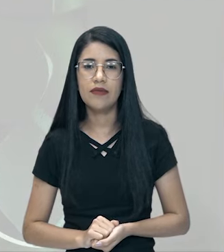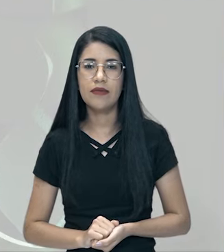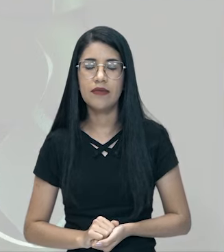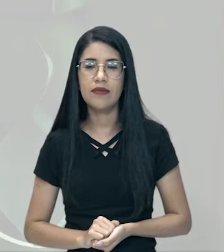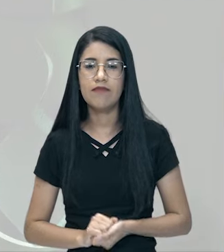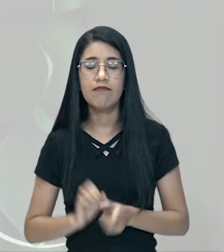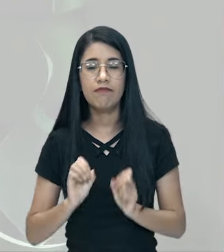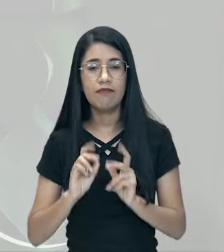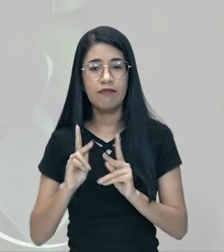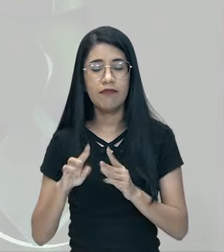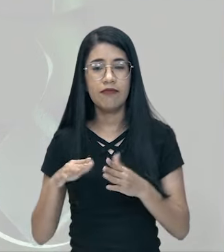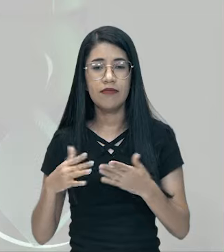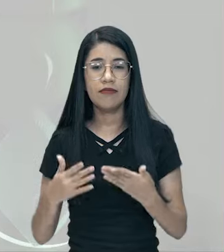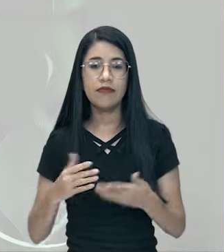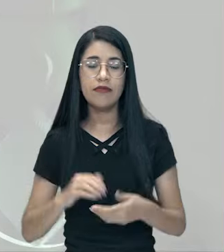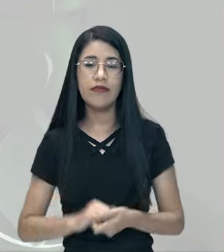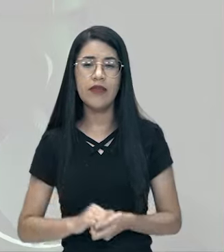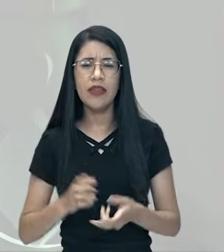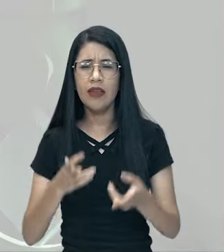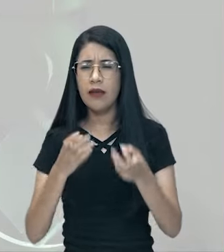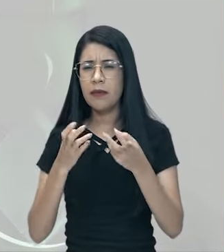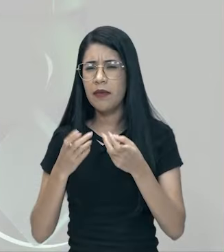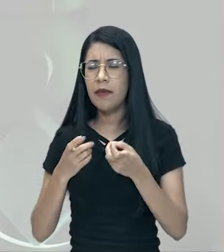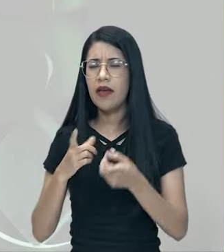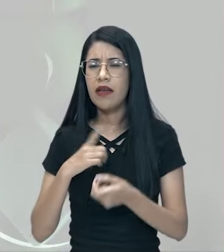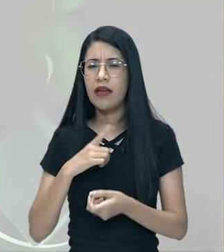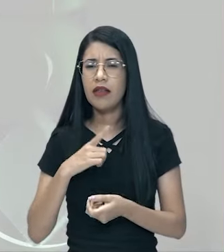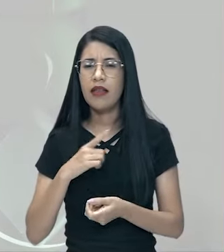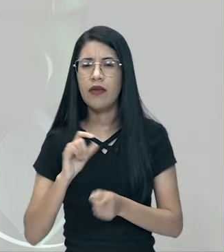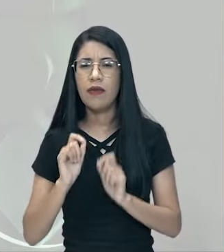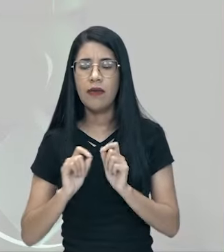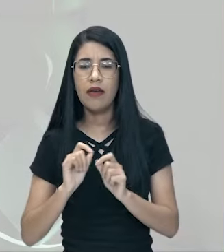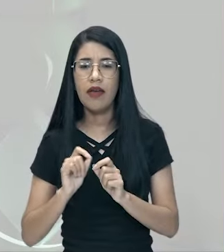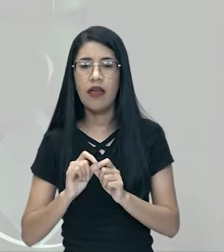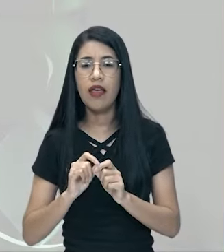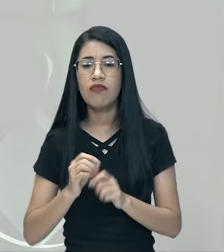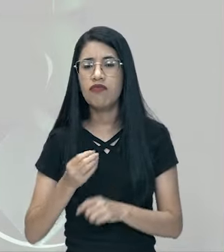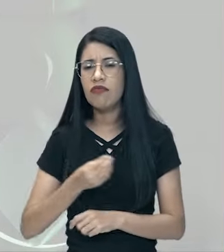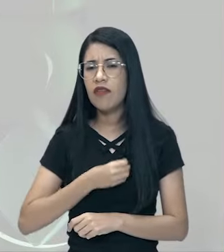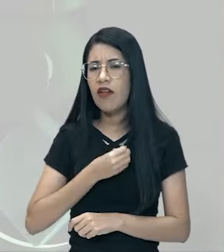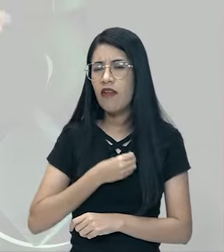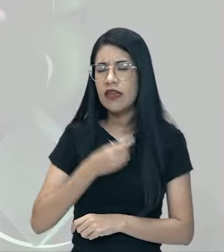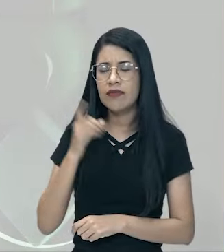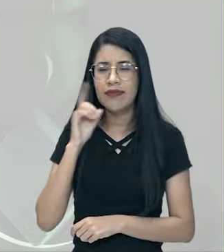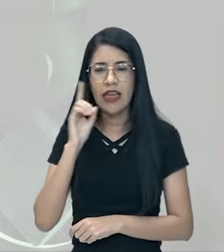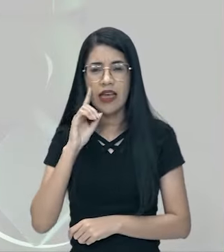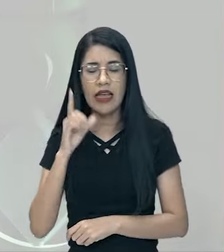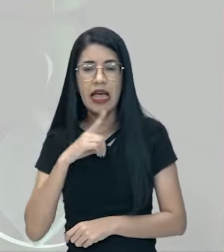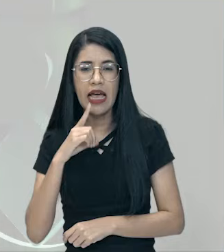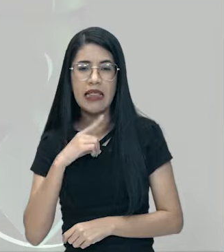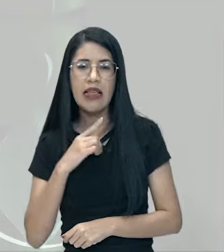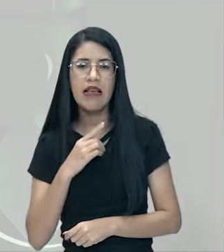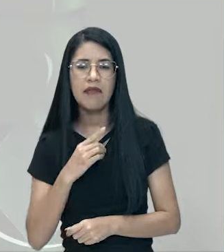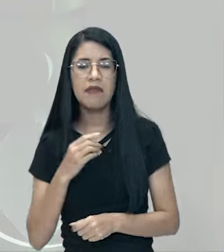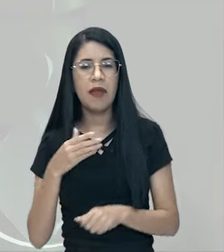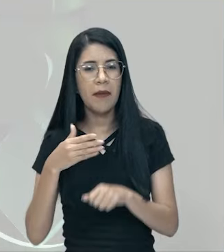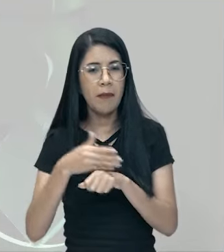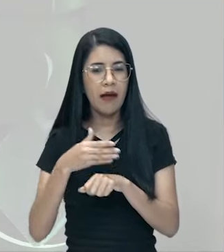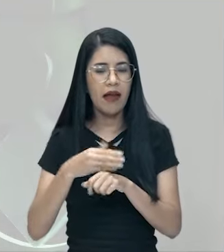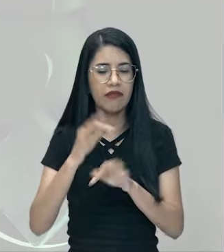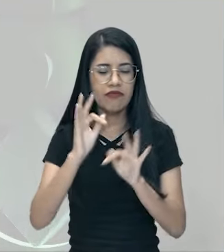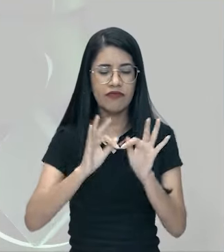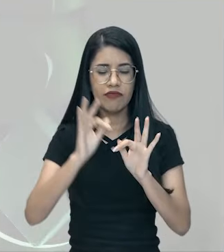Muito bem, pessoal. Perceberam como muitas das vezes no nosso cotidiano está aí a frequência,